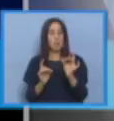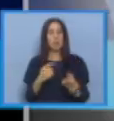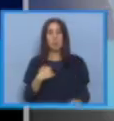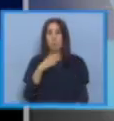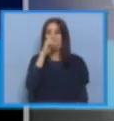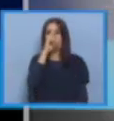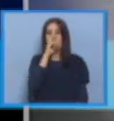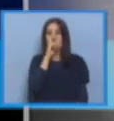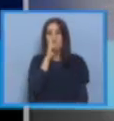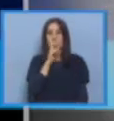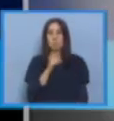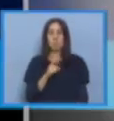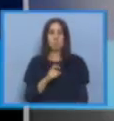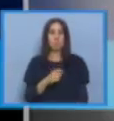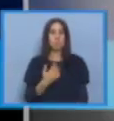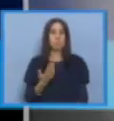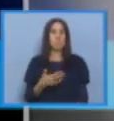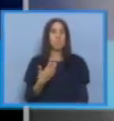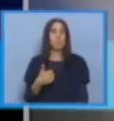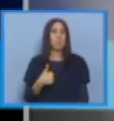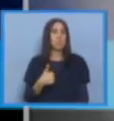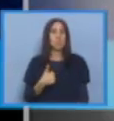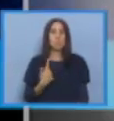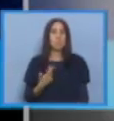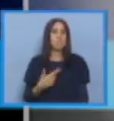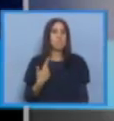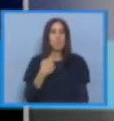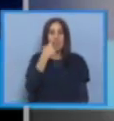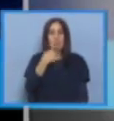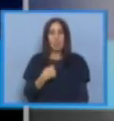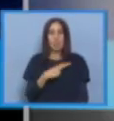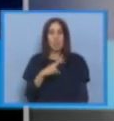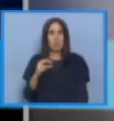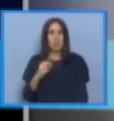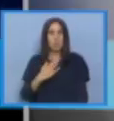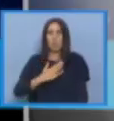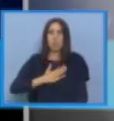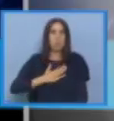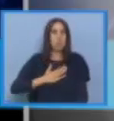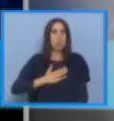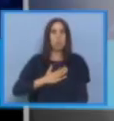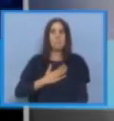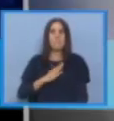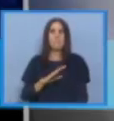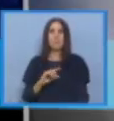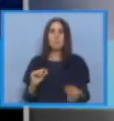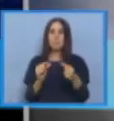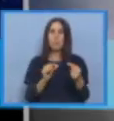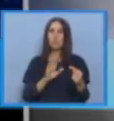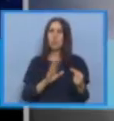lembro-me, não quero errar, mas é um debate que tem 15 anos ou